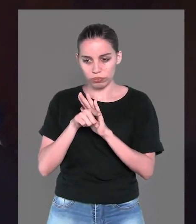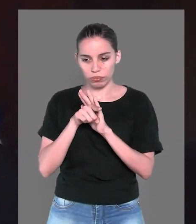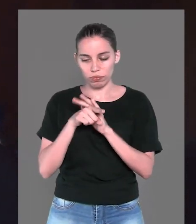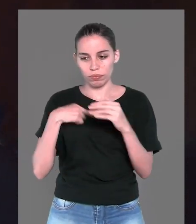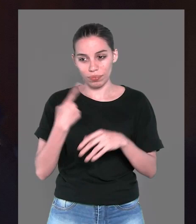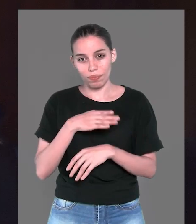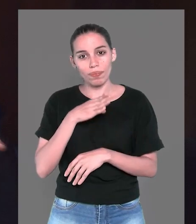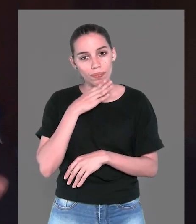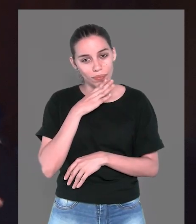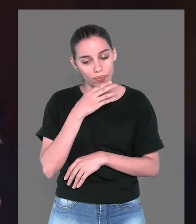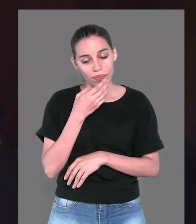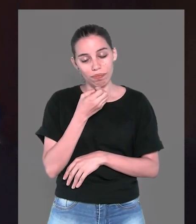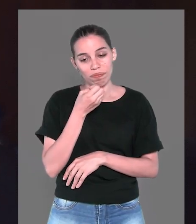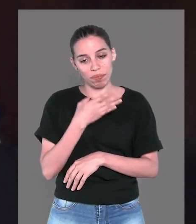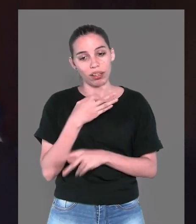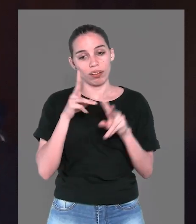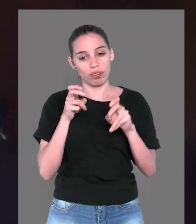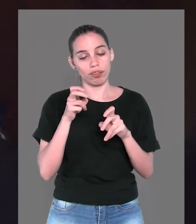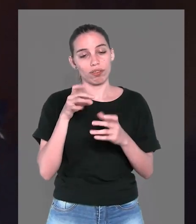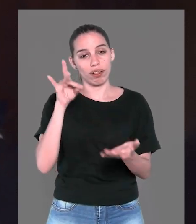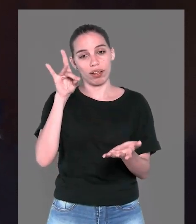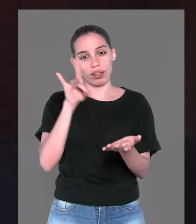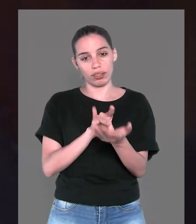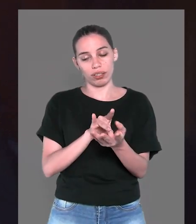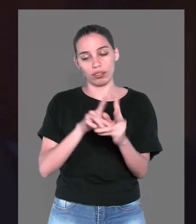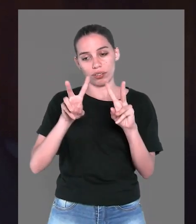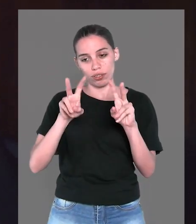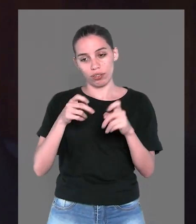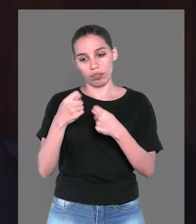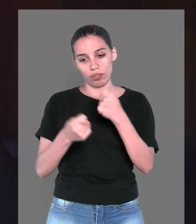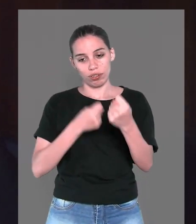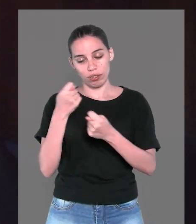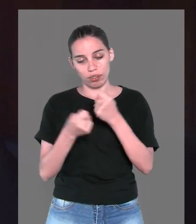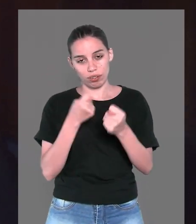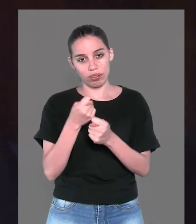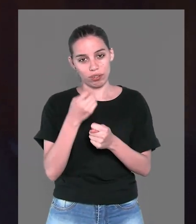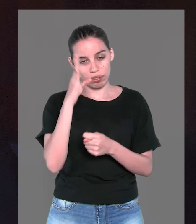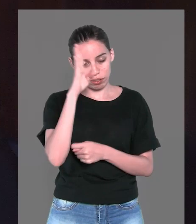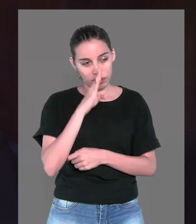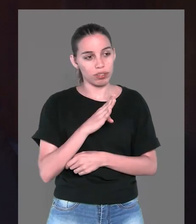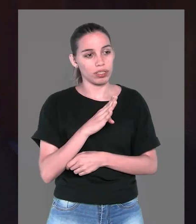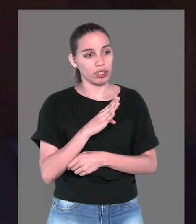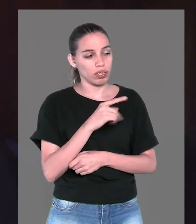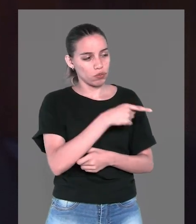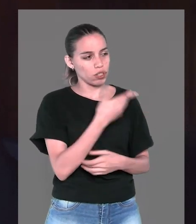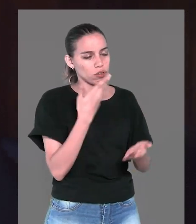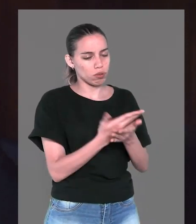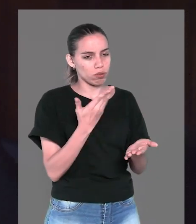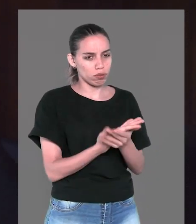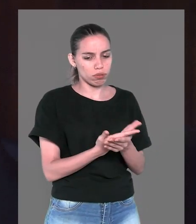mundo, coisa que provavelmente não vai acontecer. Então a escola seria o núcleo real